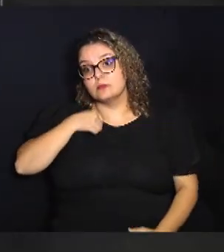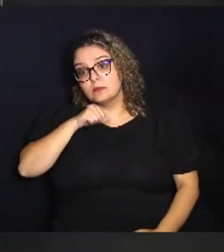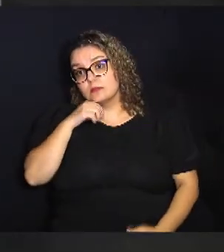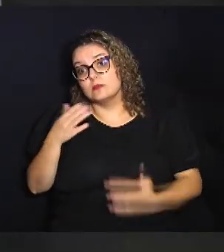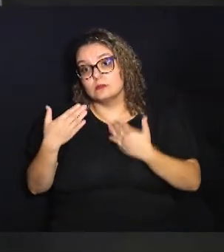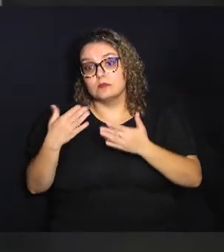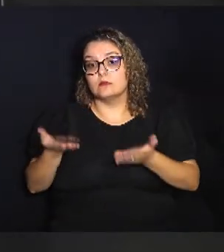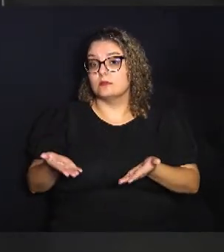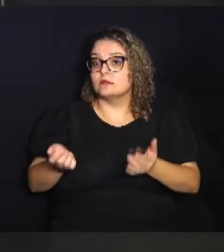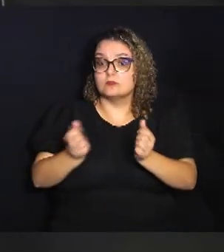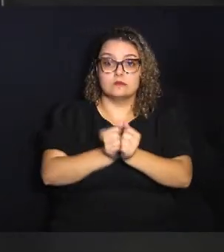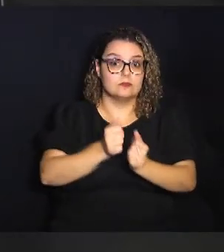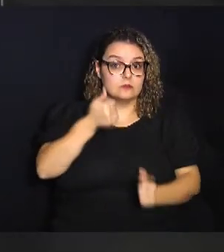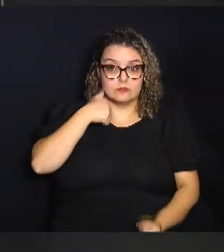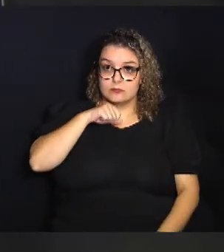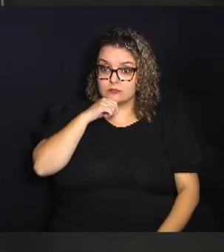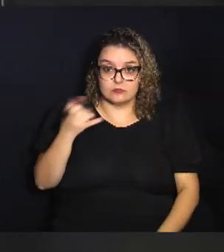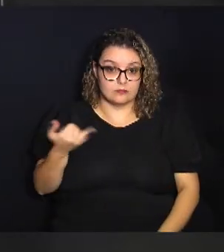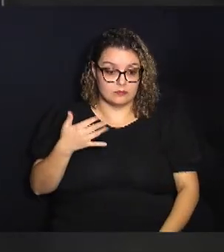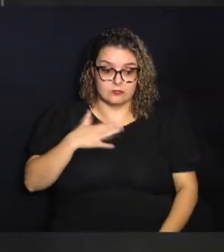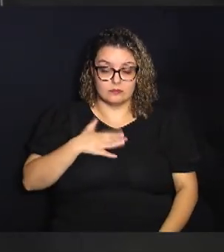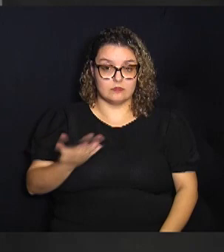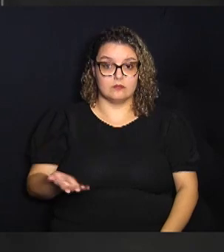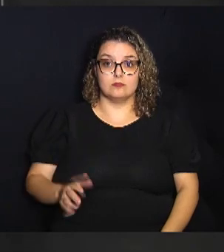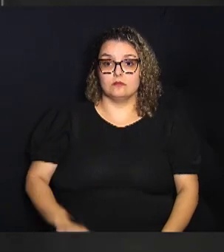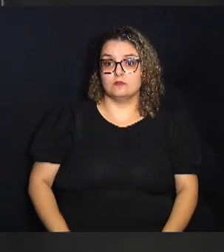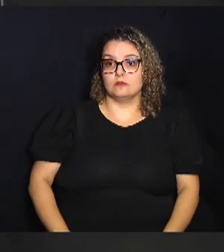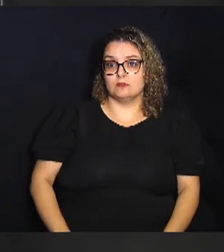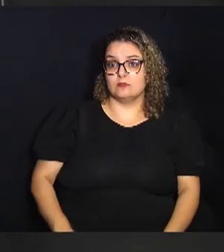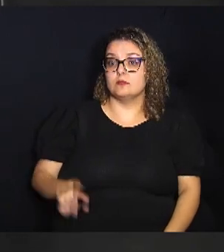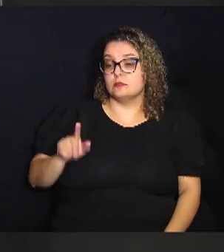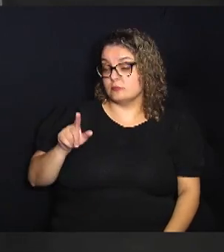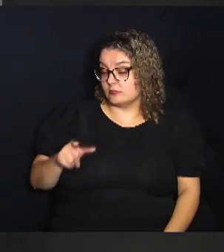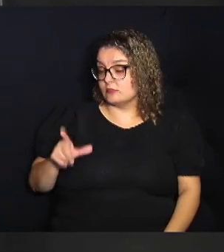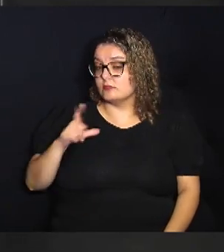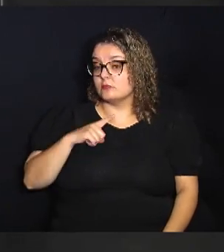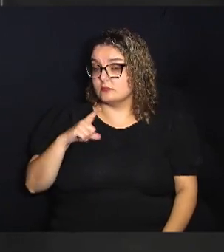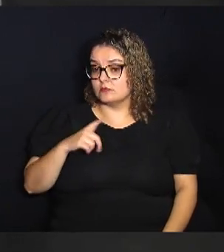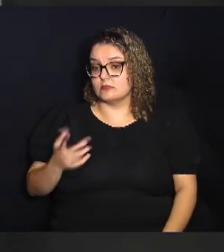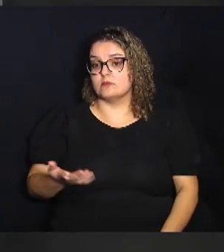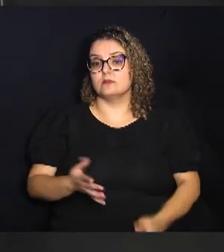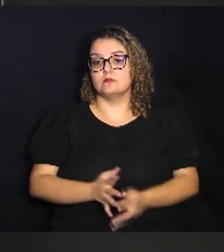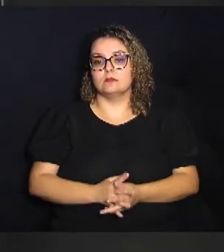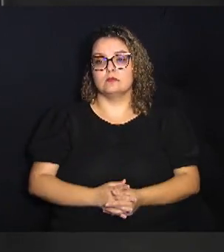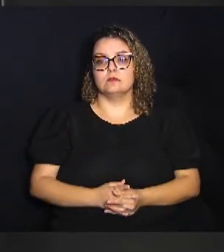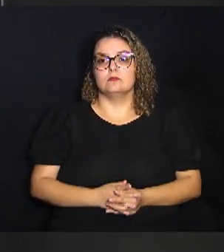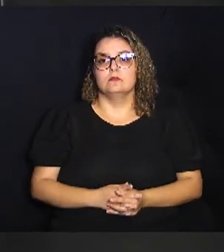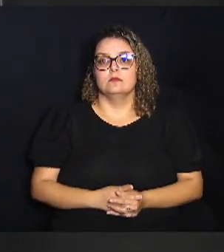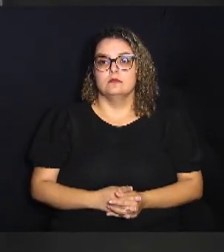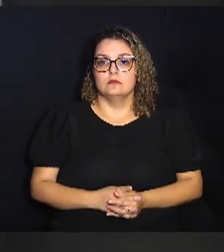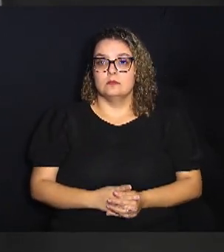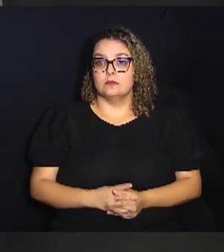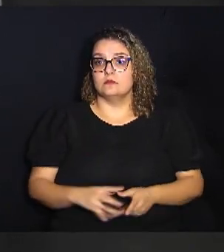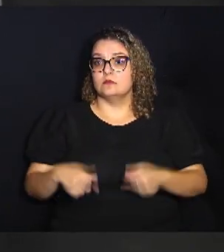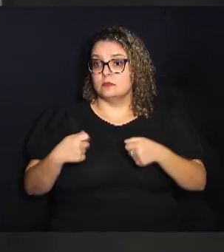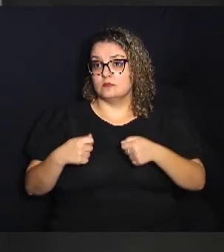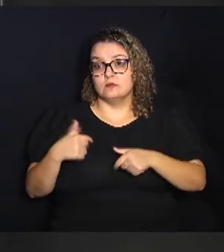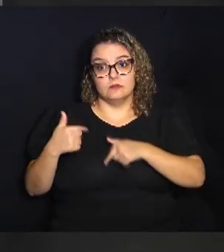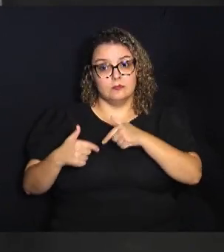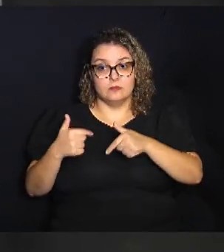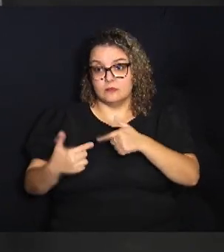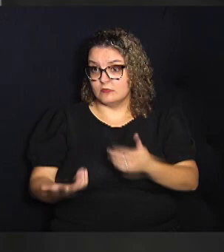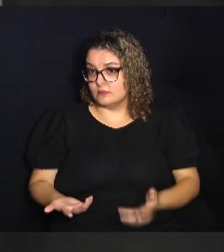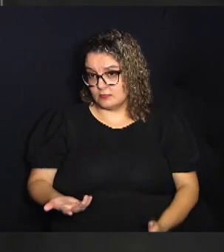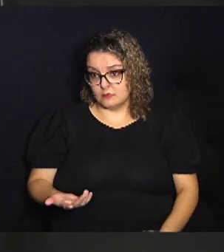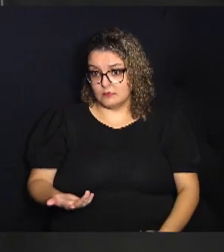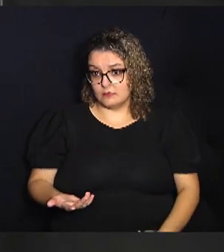e junto as mães relatam para mim. Daí veio a necessidade da gente estar trabalhando